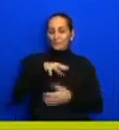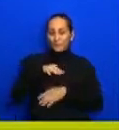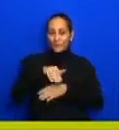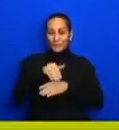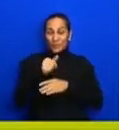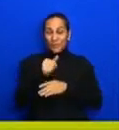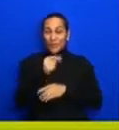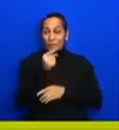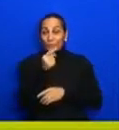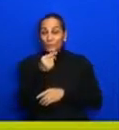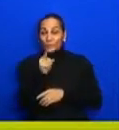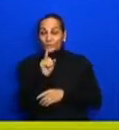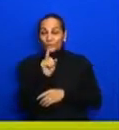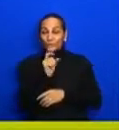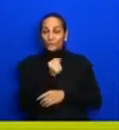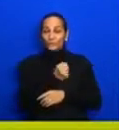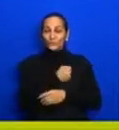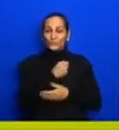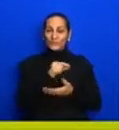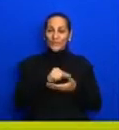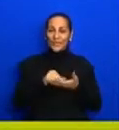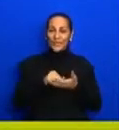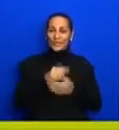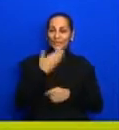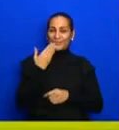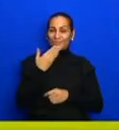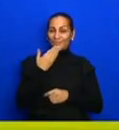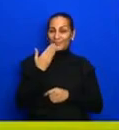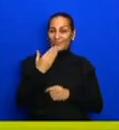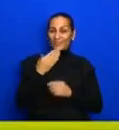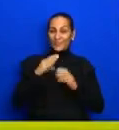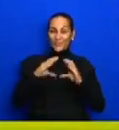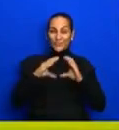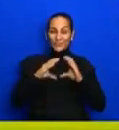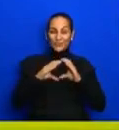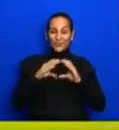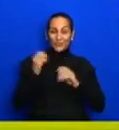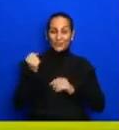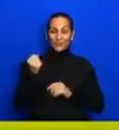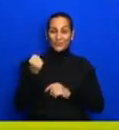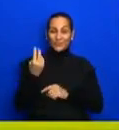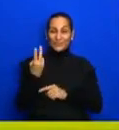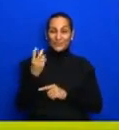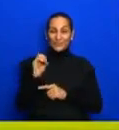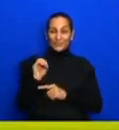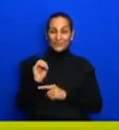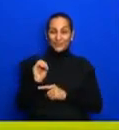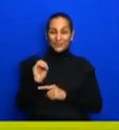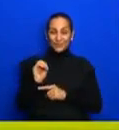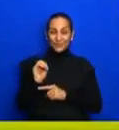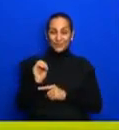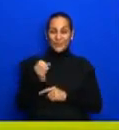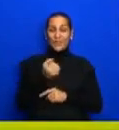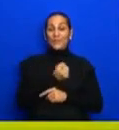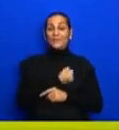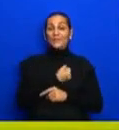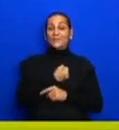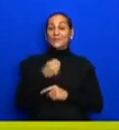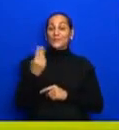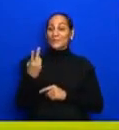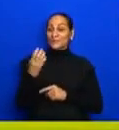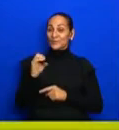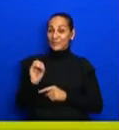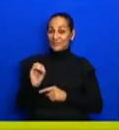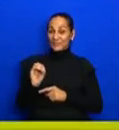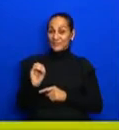Vamos chamar o 15º e último número da Loto Fácil. Bola branca 20, branca número